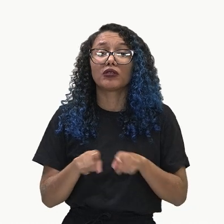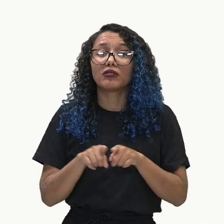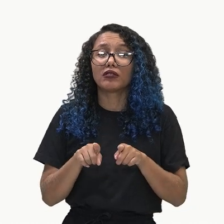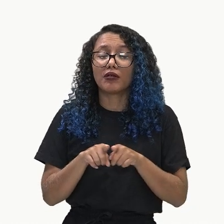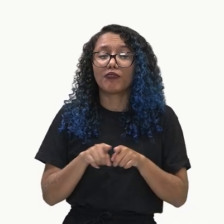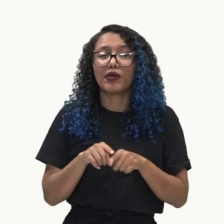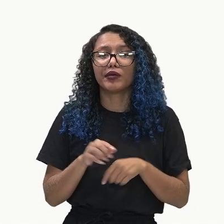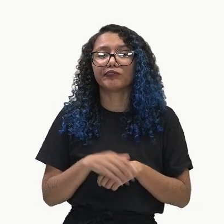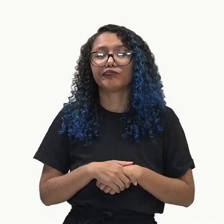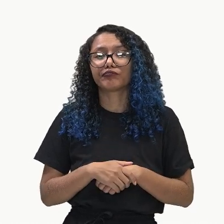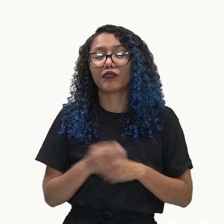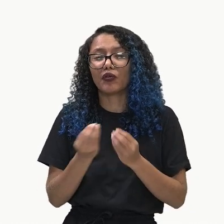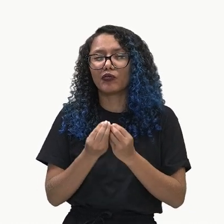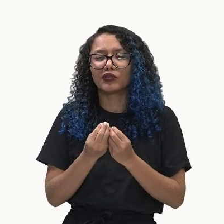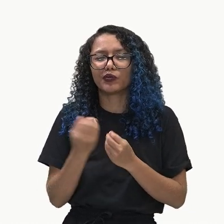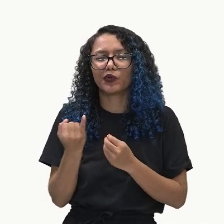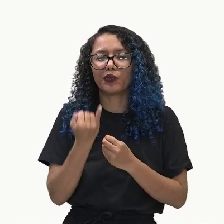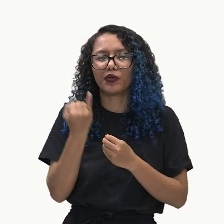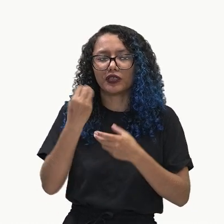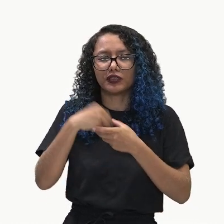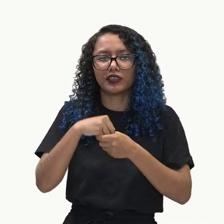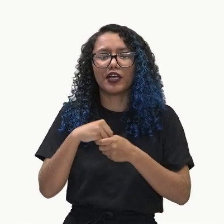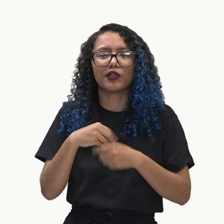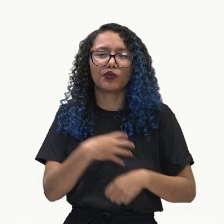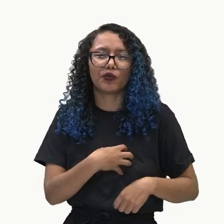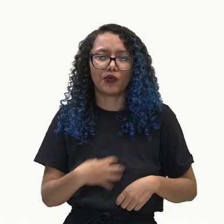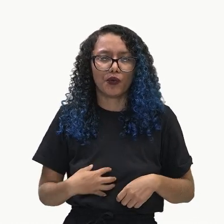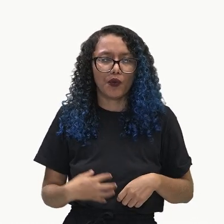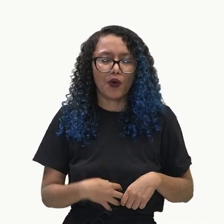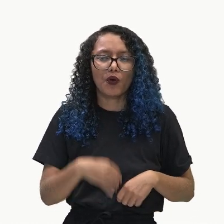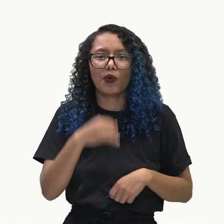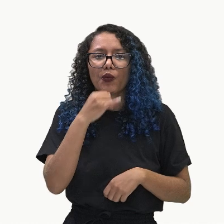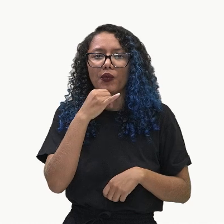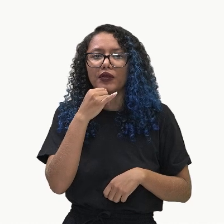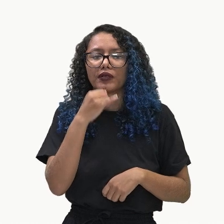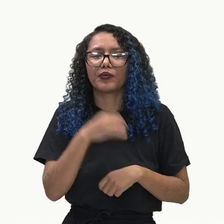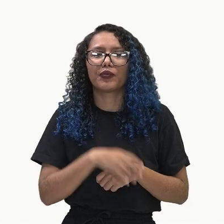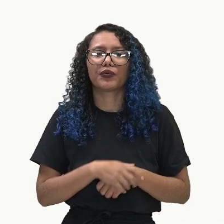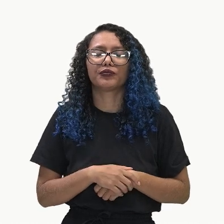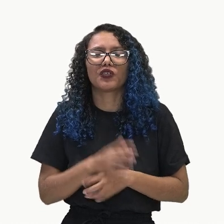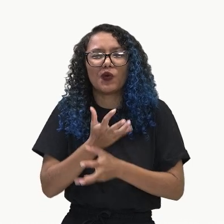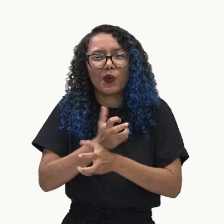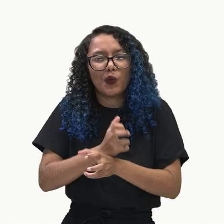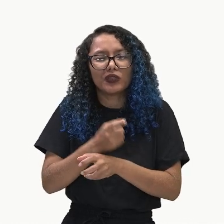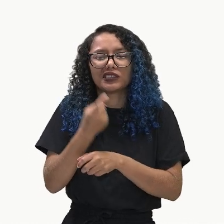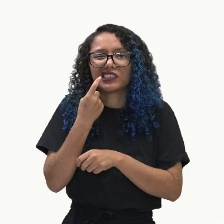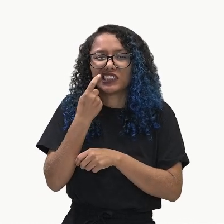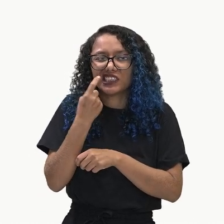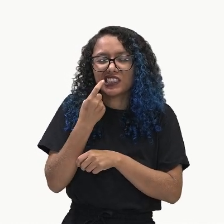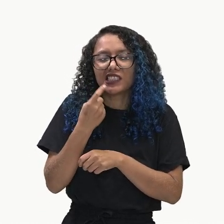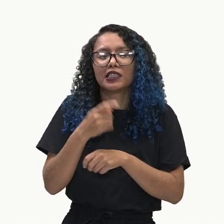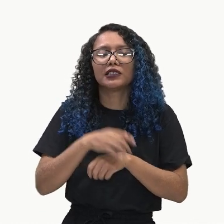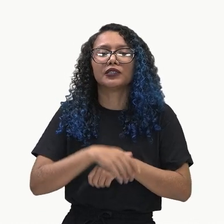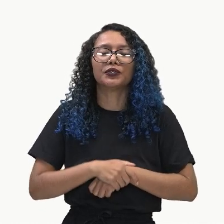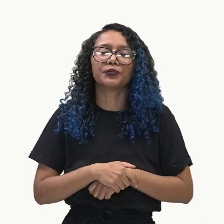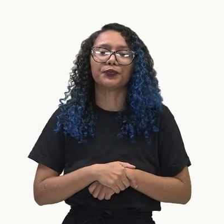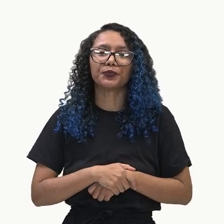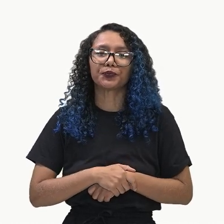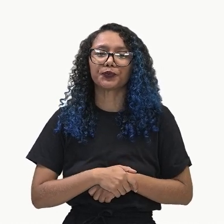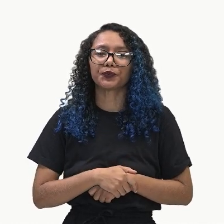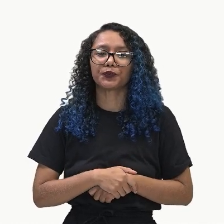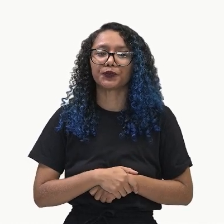estruturais de alguns órgãos nossos, tais como os nossos ossos, dentinas, né, nosso